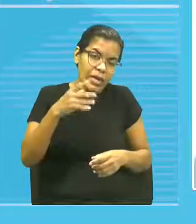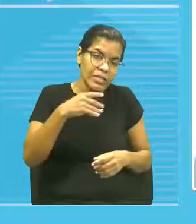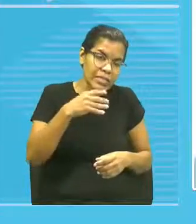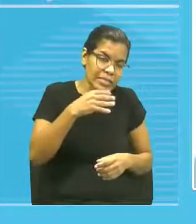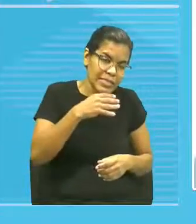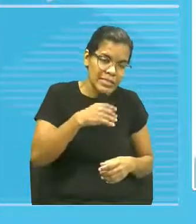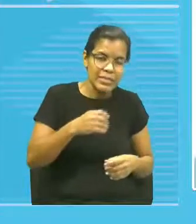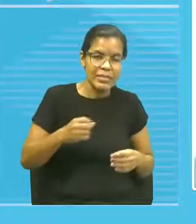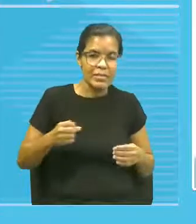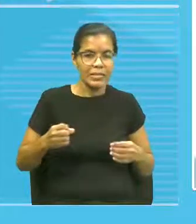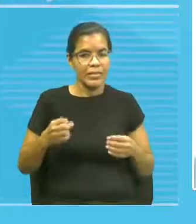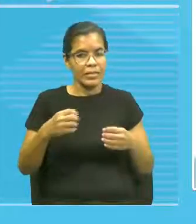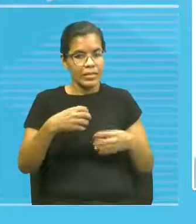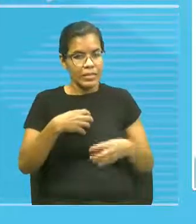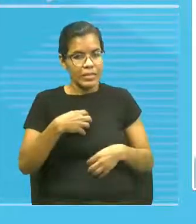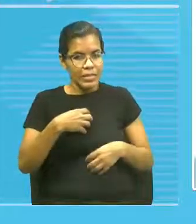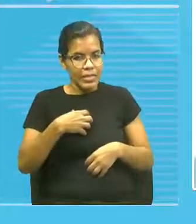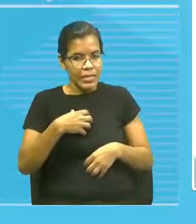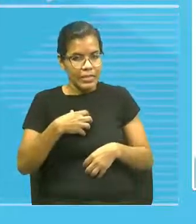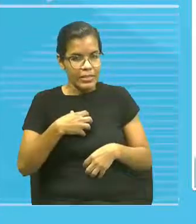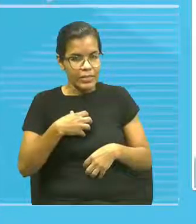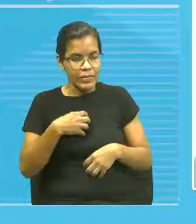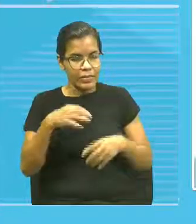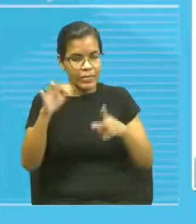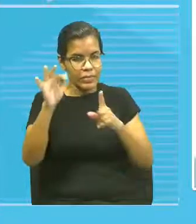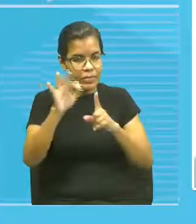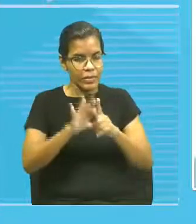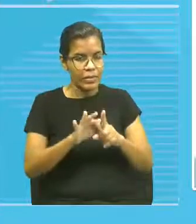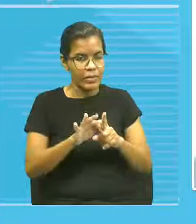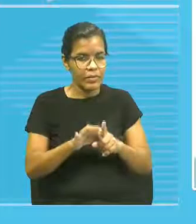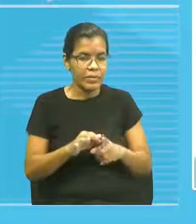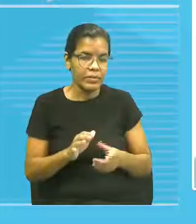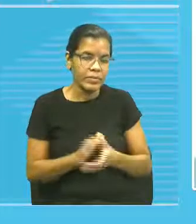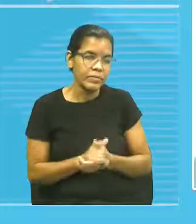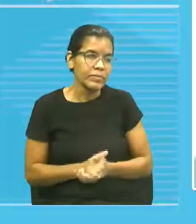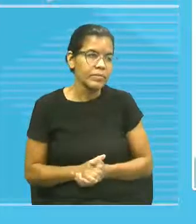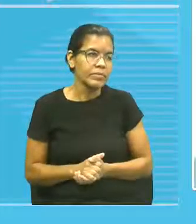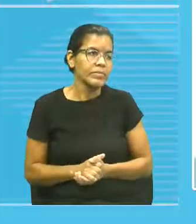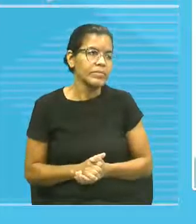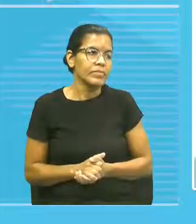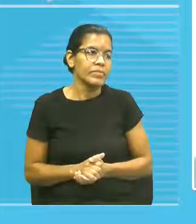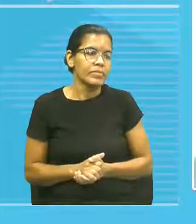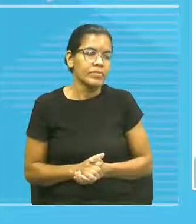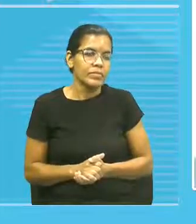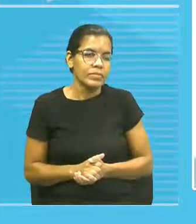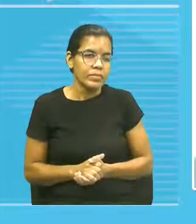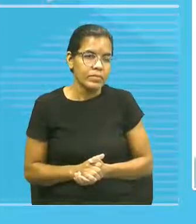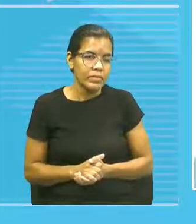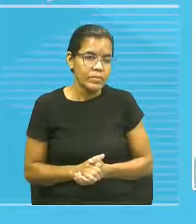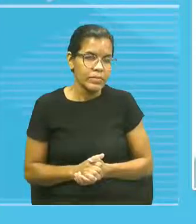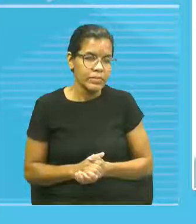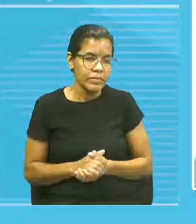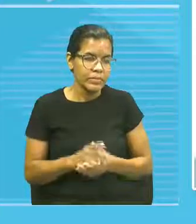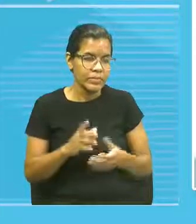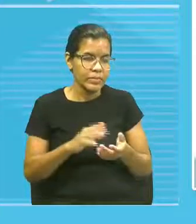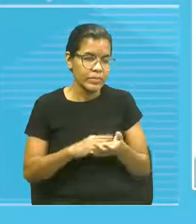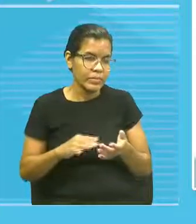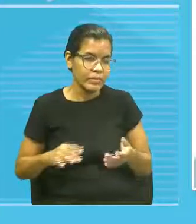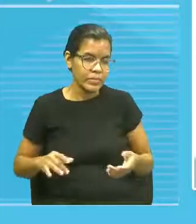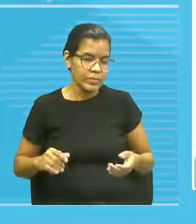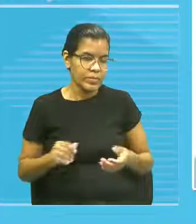sensação térmica. Não é calor, é sensação térmica, certo? Por isso que muitas vezes dizem